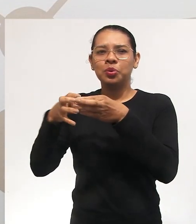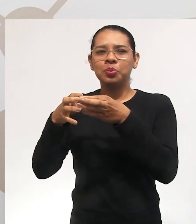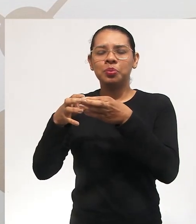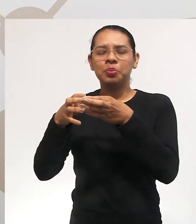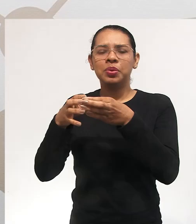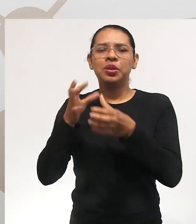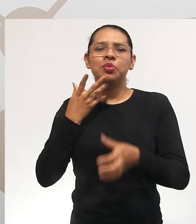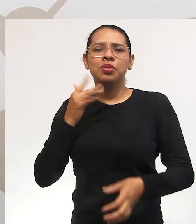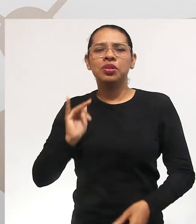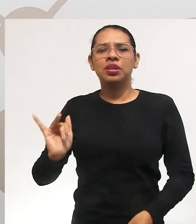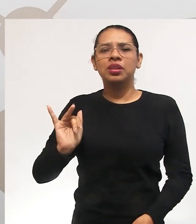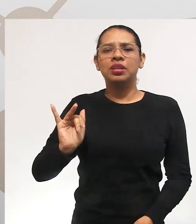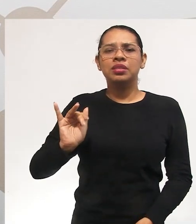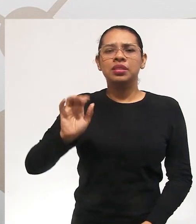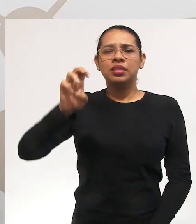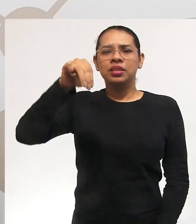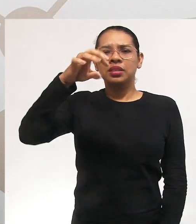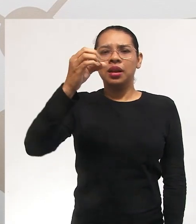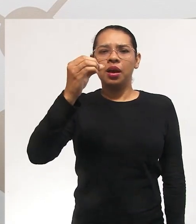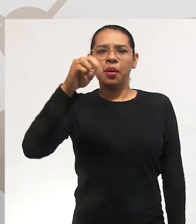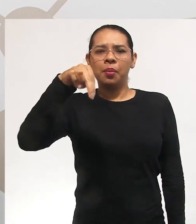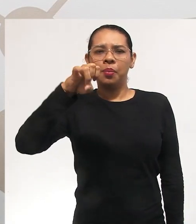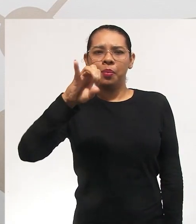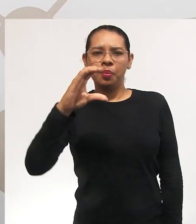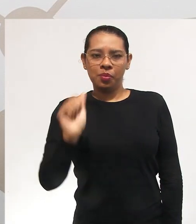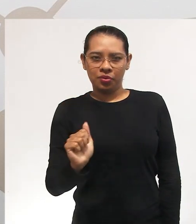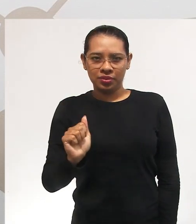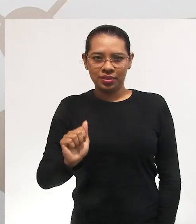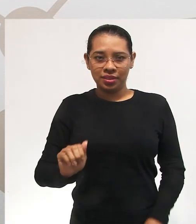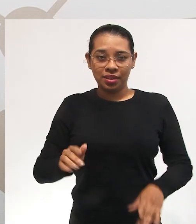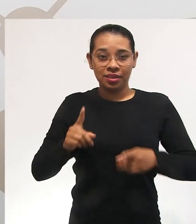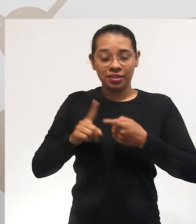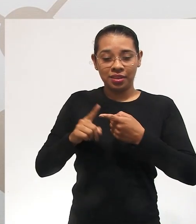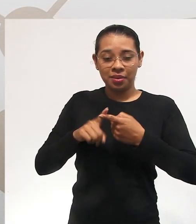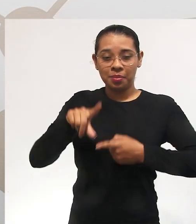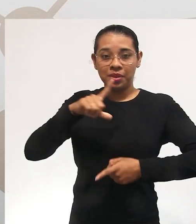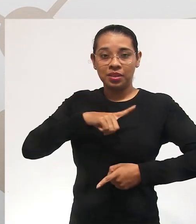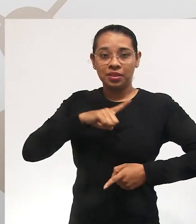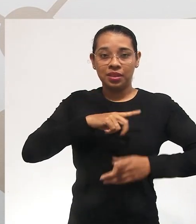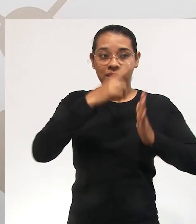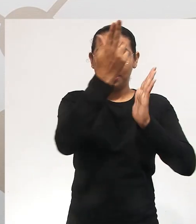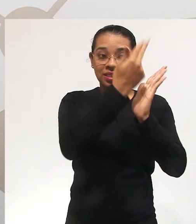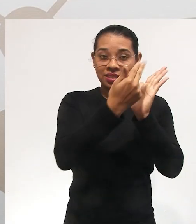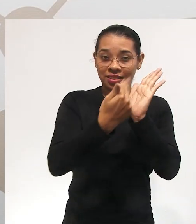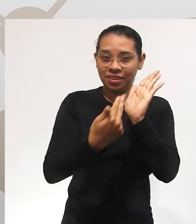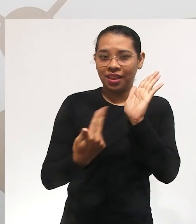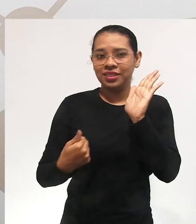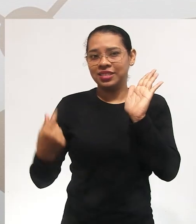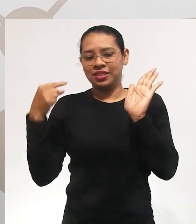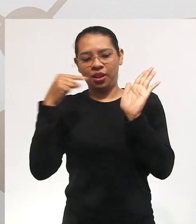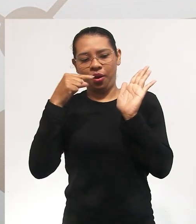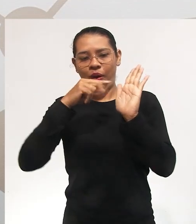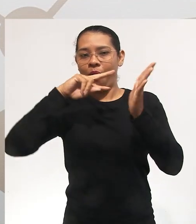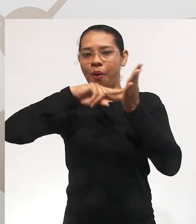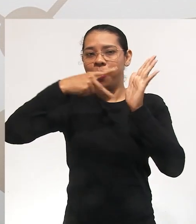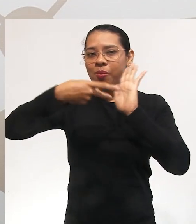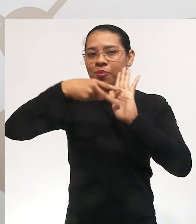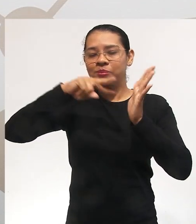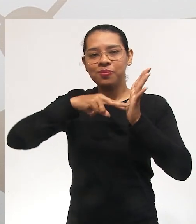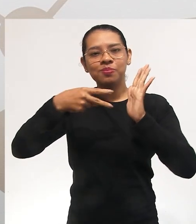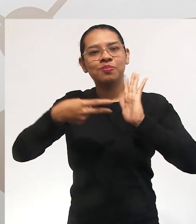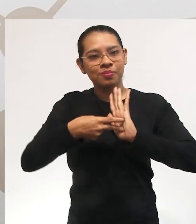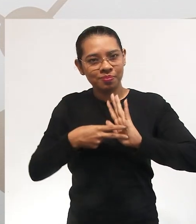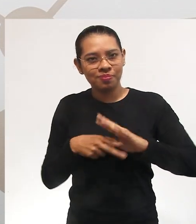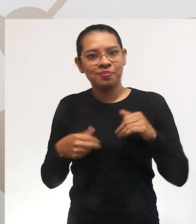uma leitura, é desenho, é para infantil. Não, são desenhos com textos